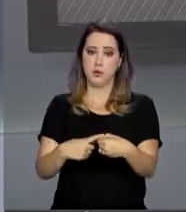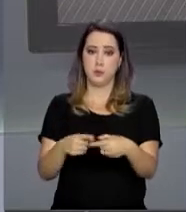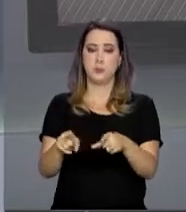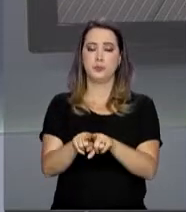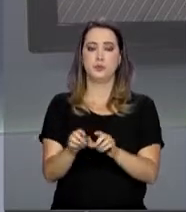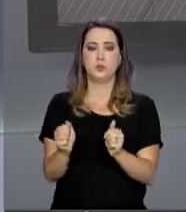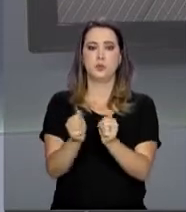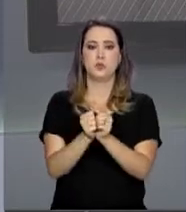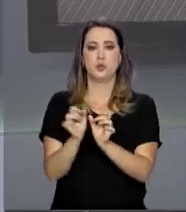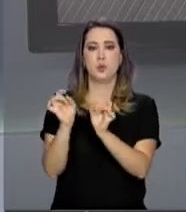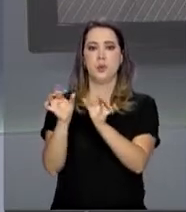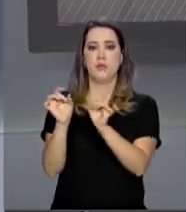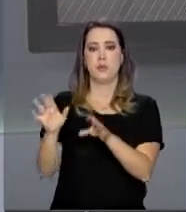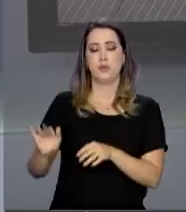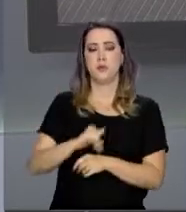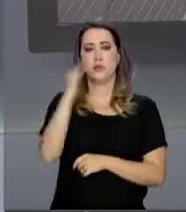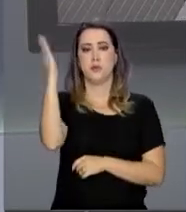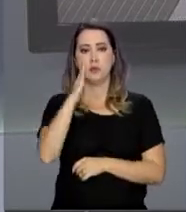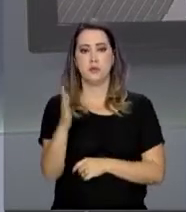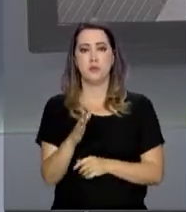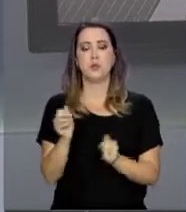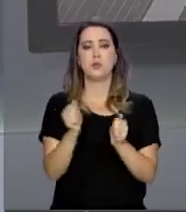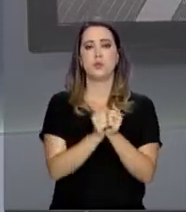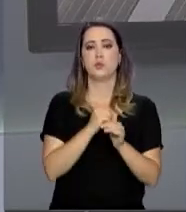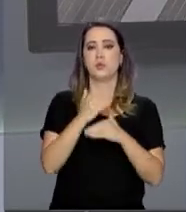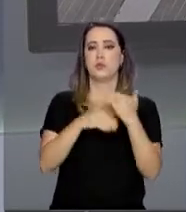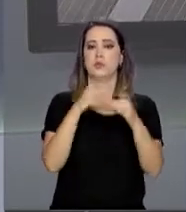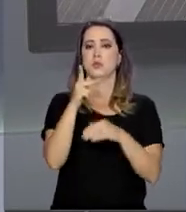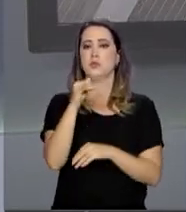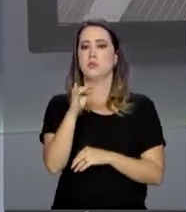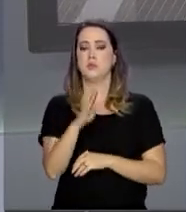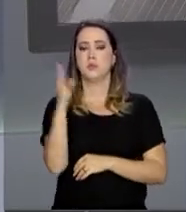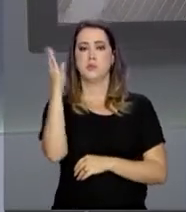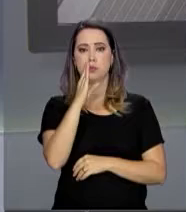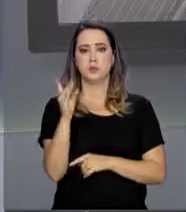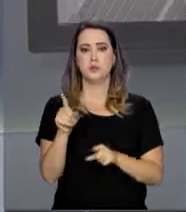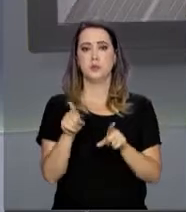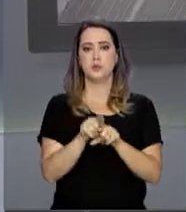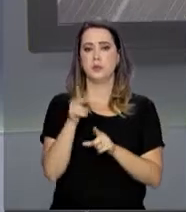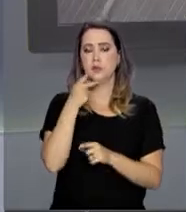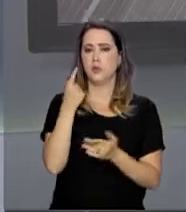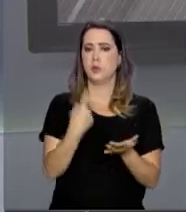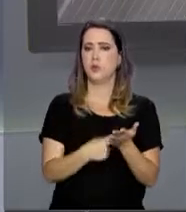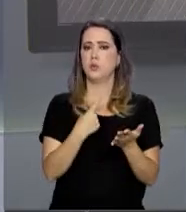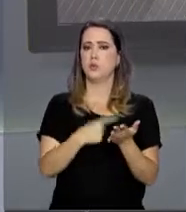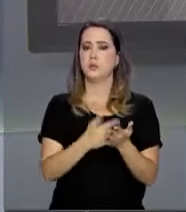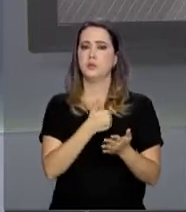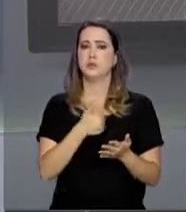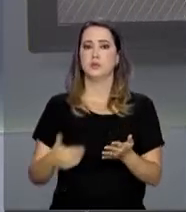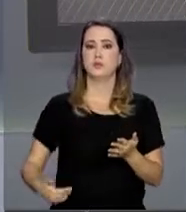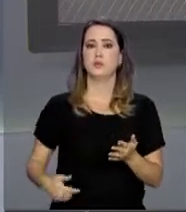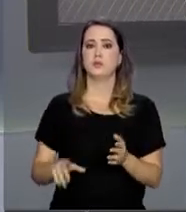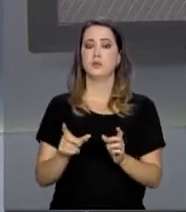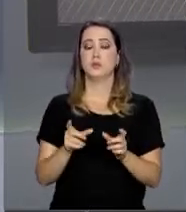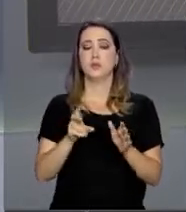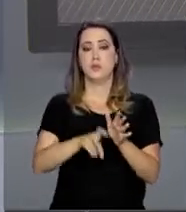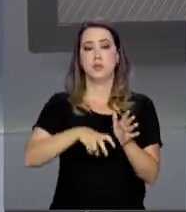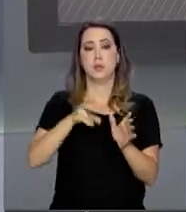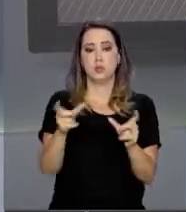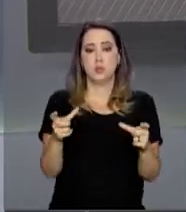agricultura de exportação tem garantido crescimento do pib do brasil temer reforçou o compromisso de seu governo com os pequenos